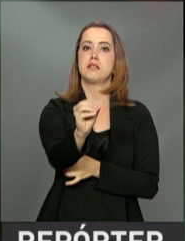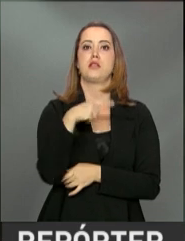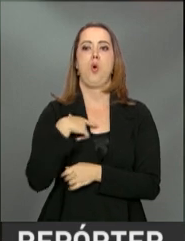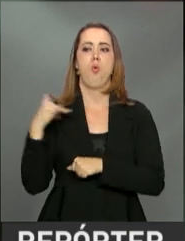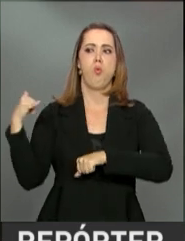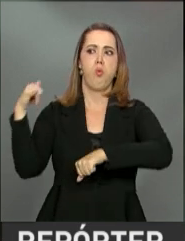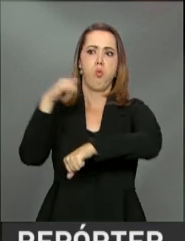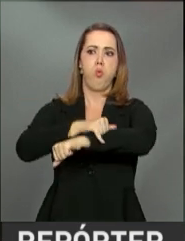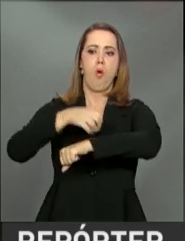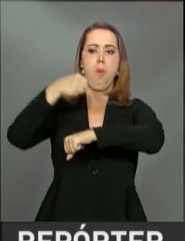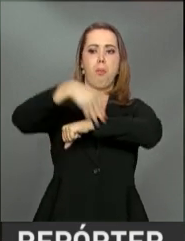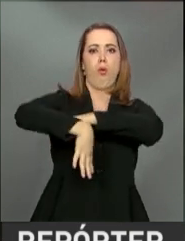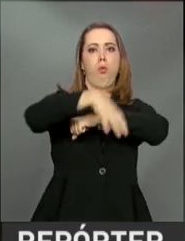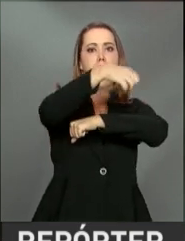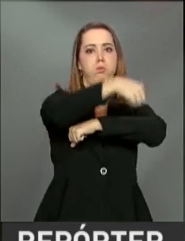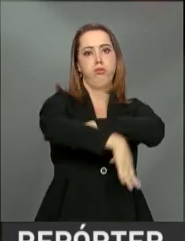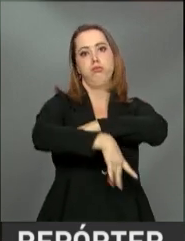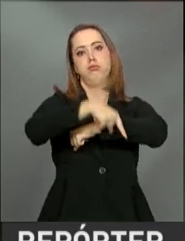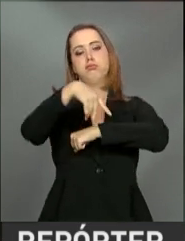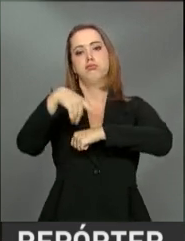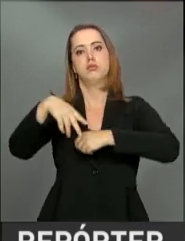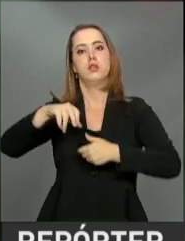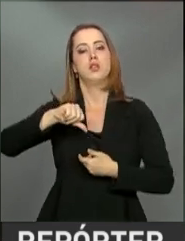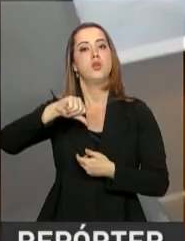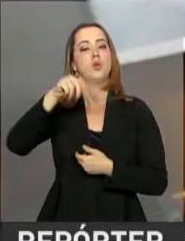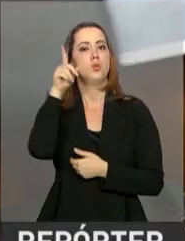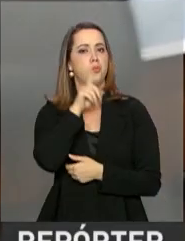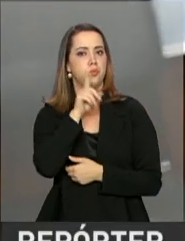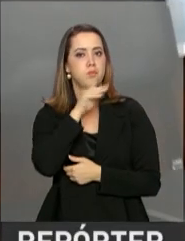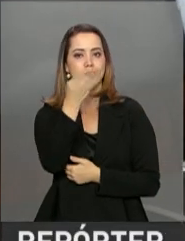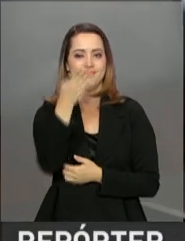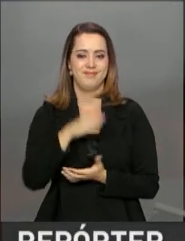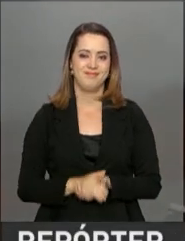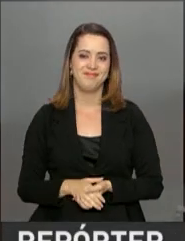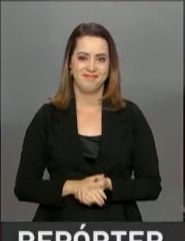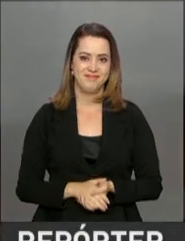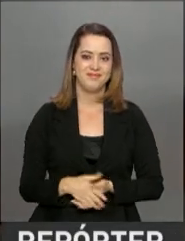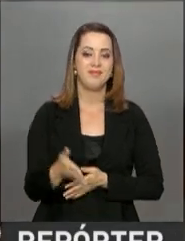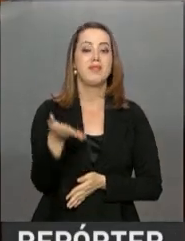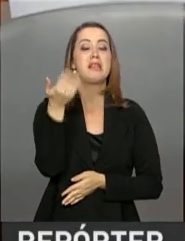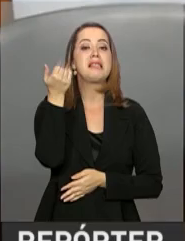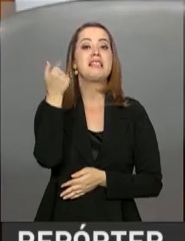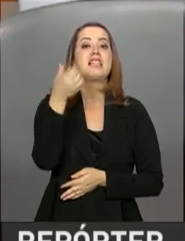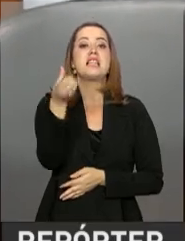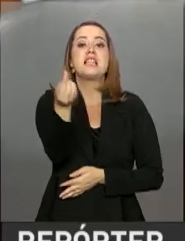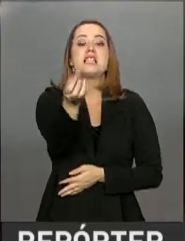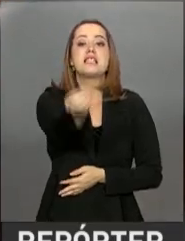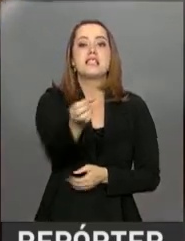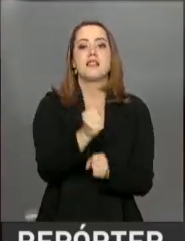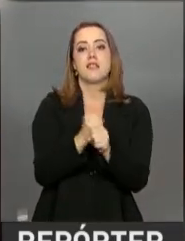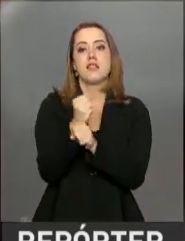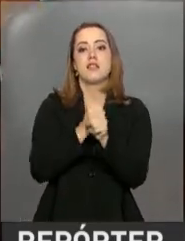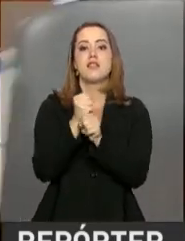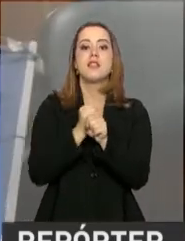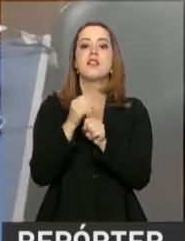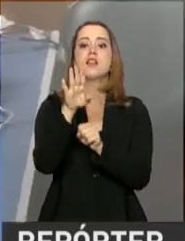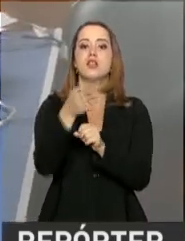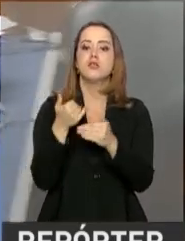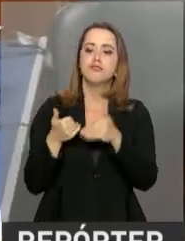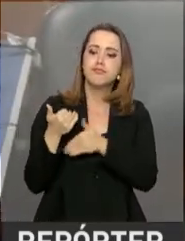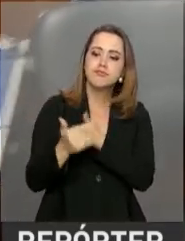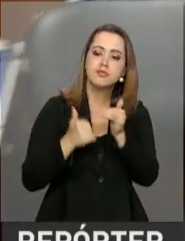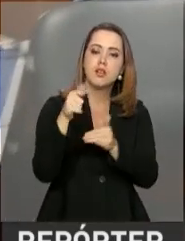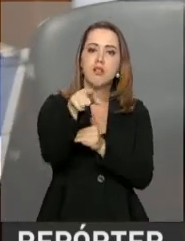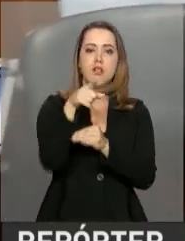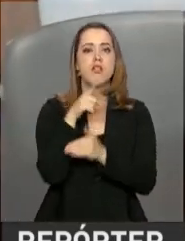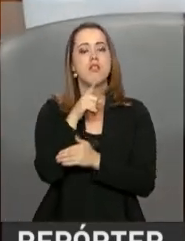japoneses bombase de mais é a prova que a Rádio Nacional